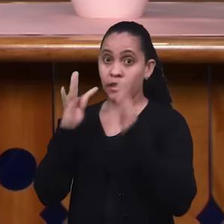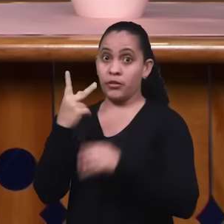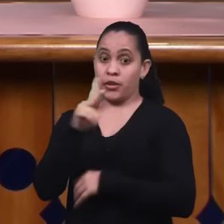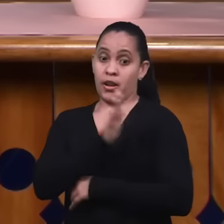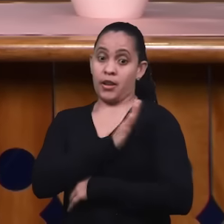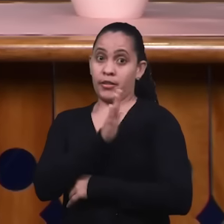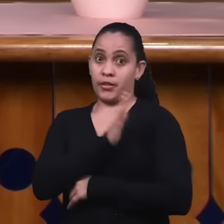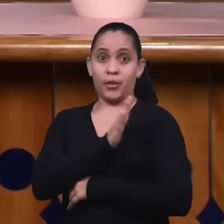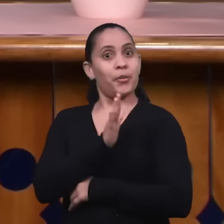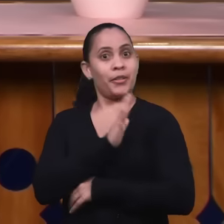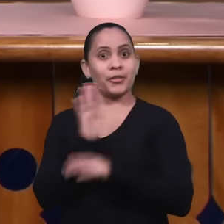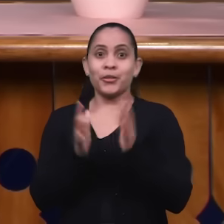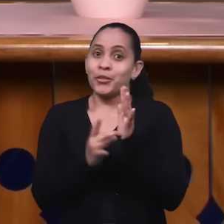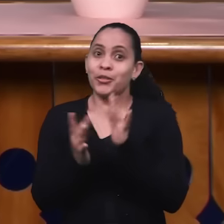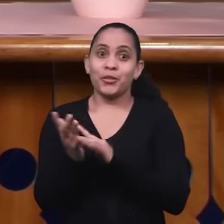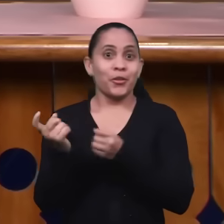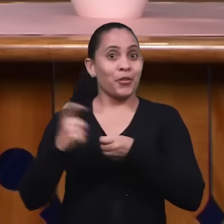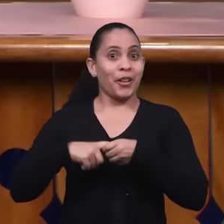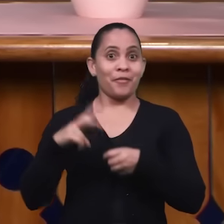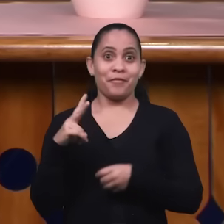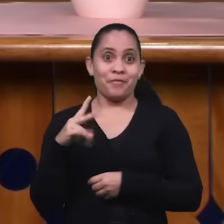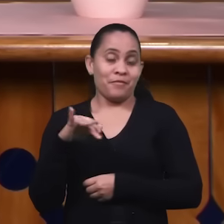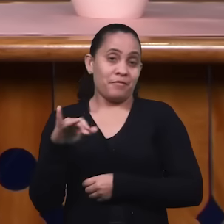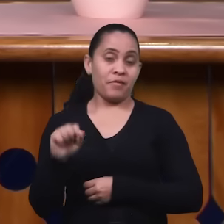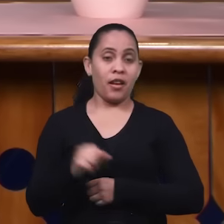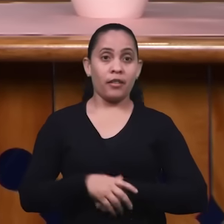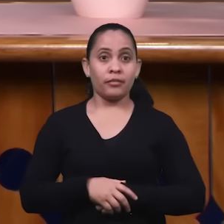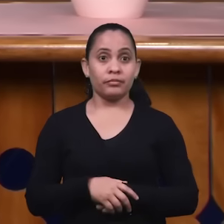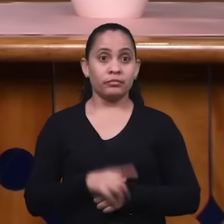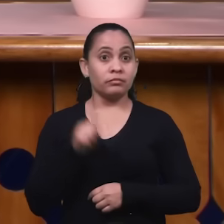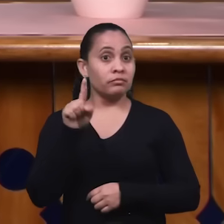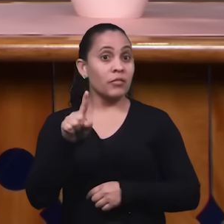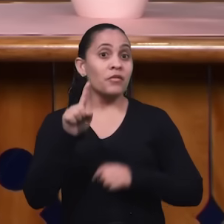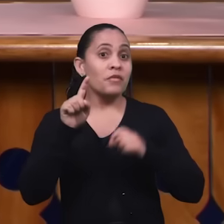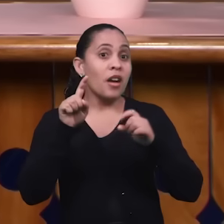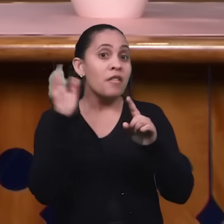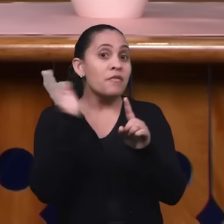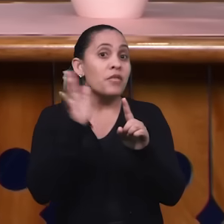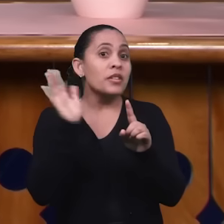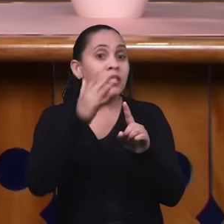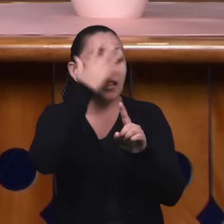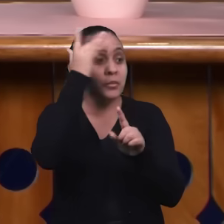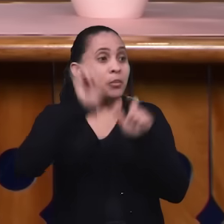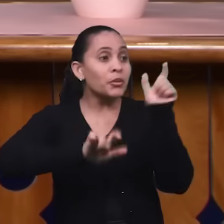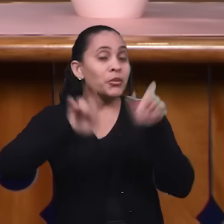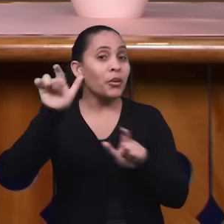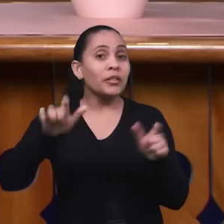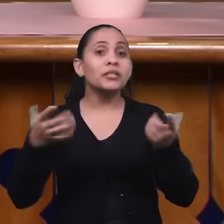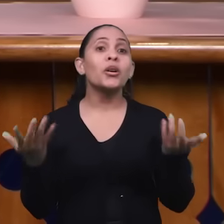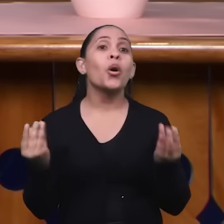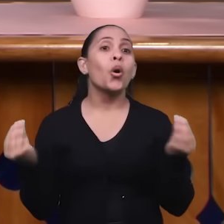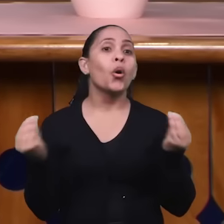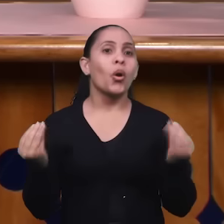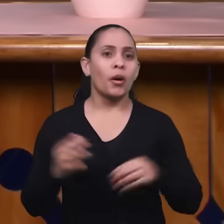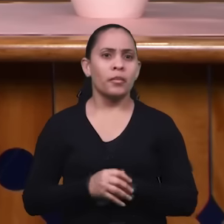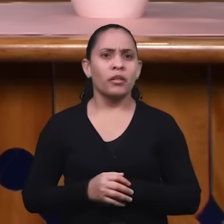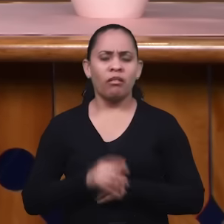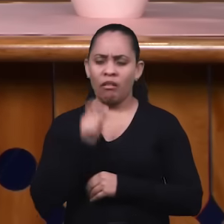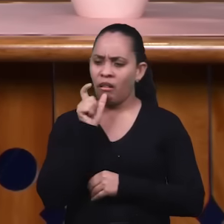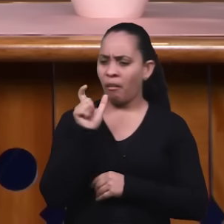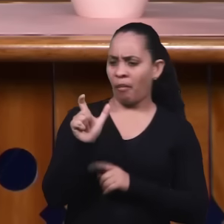que Jesus vai voltar. E você então vai passar a influenciar aqueles que estão à sua volta. Mas influenciar com uma simples palavra,